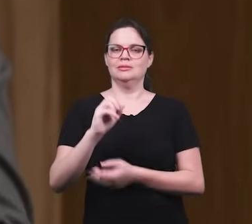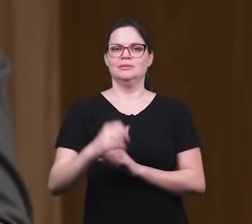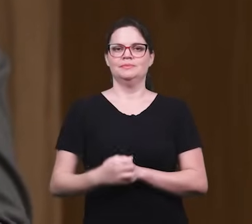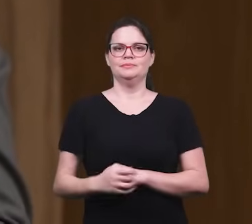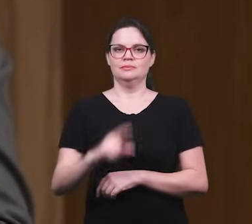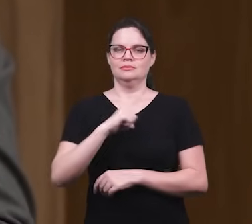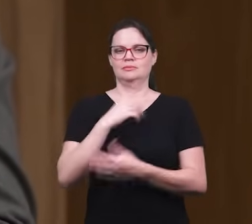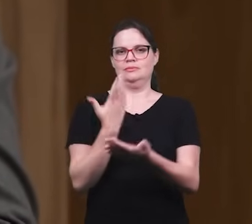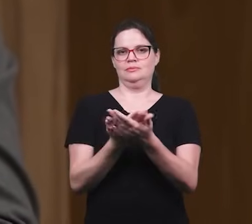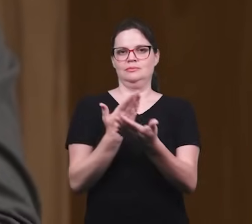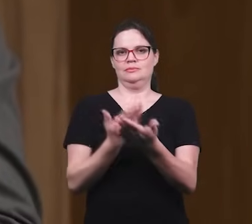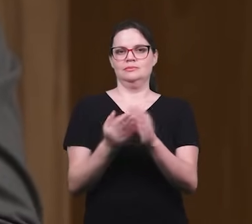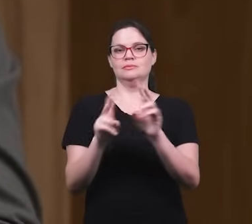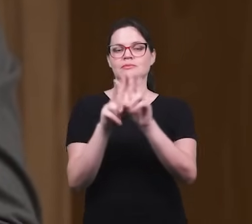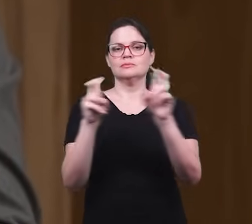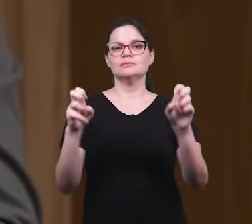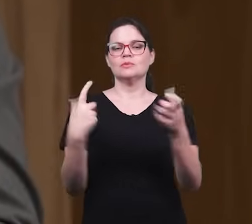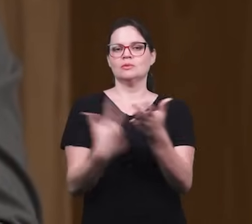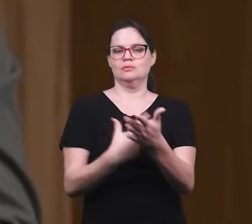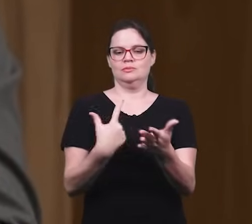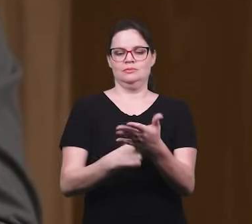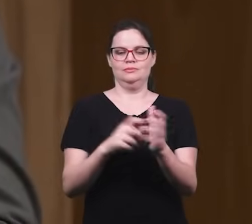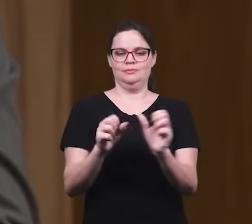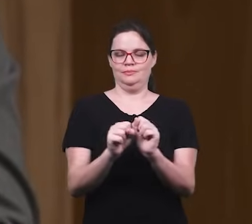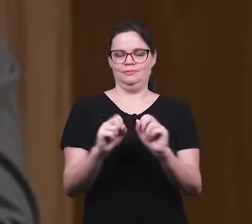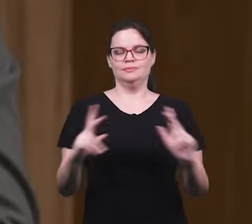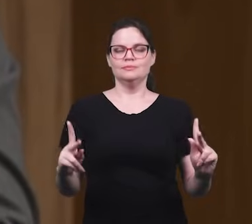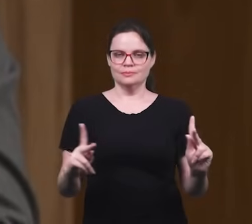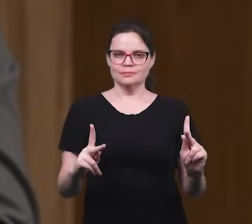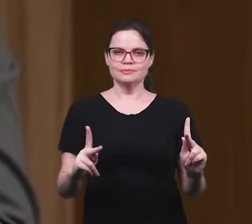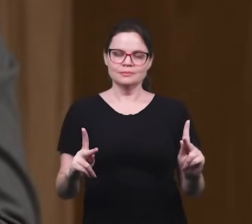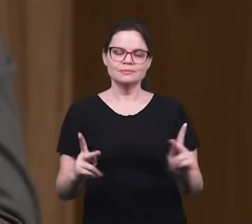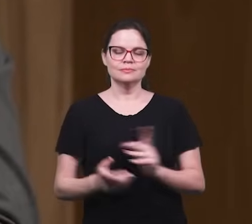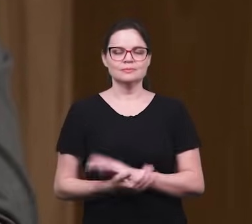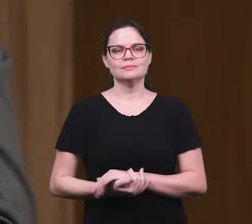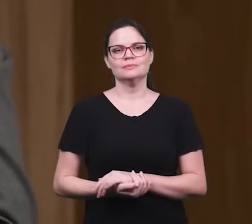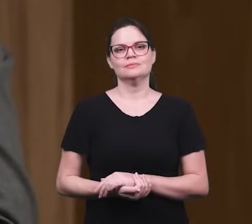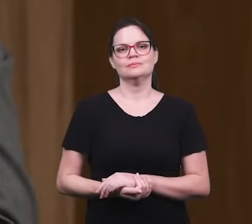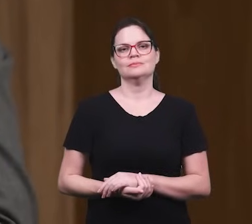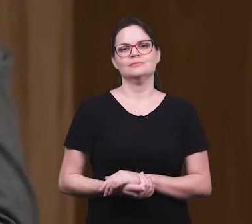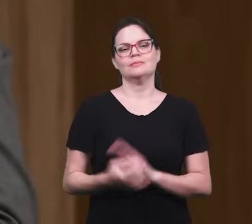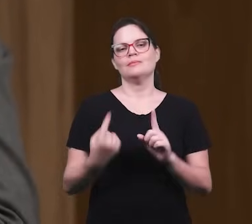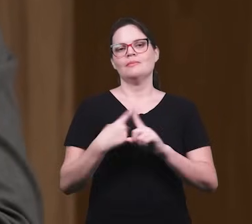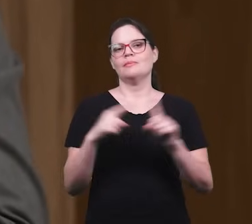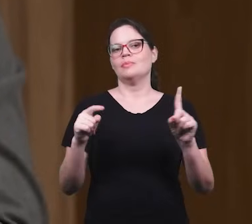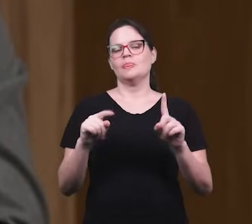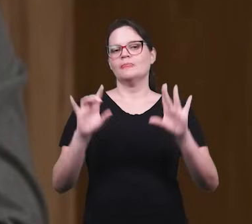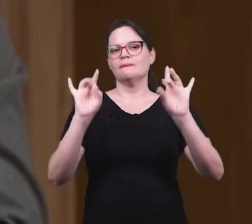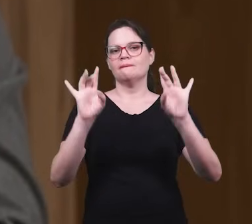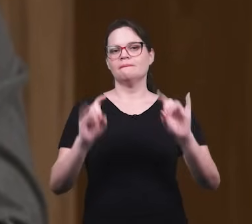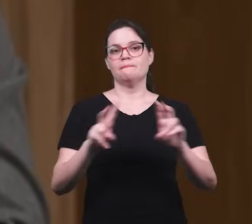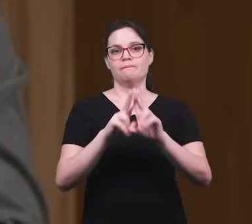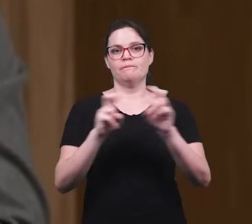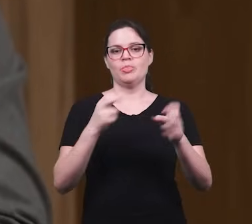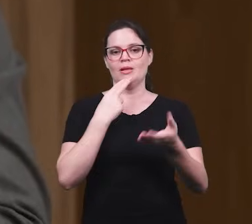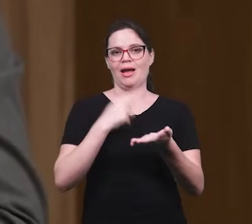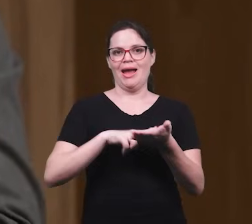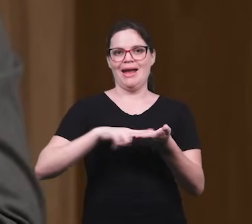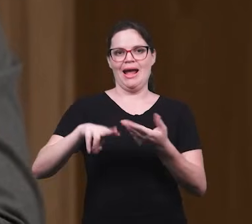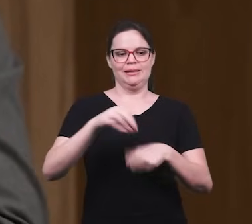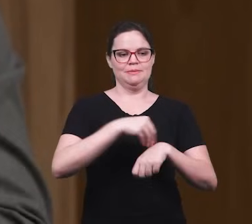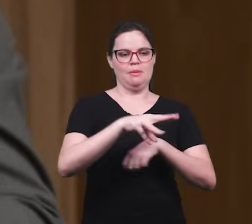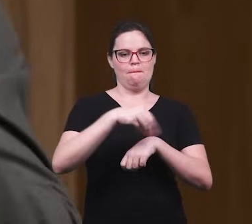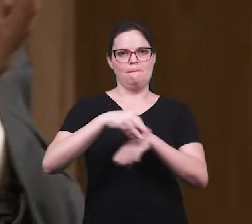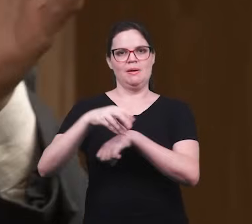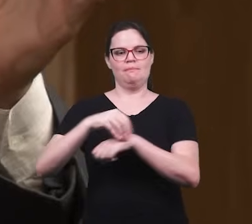temos feito estudos sobre o livro de Apocalipse, né? E em especial agora sobre as cartas, né? As